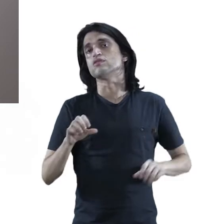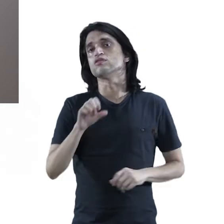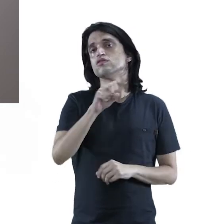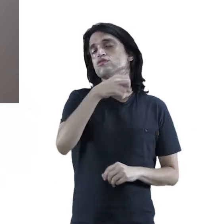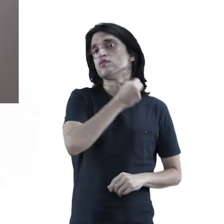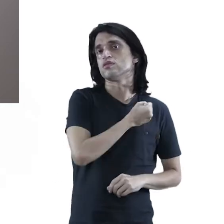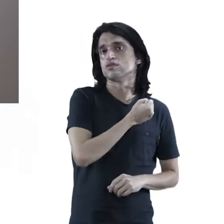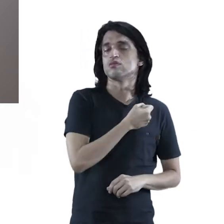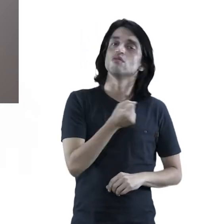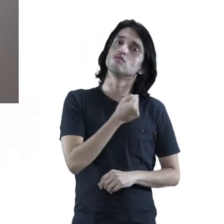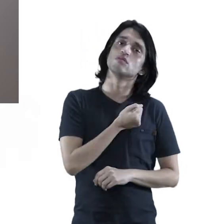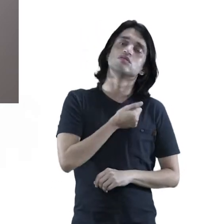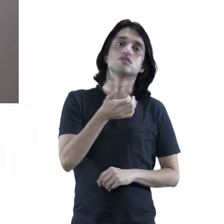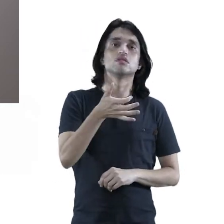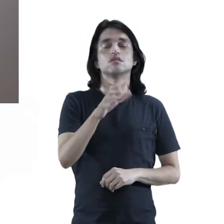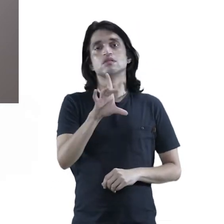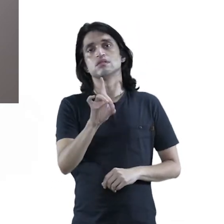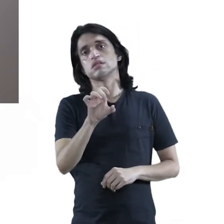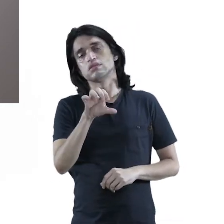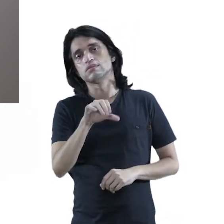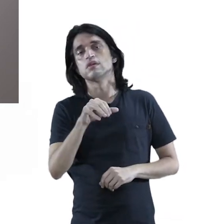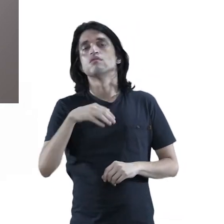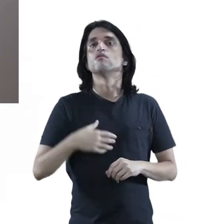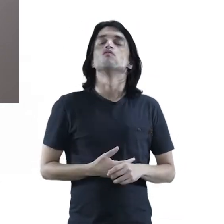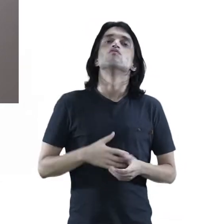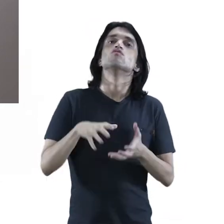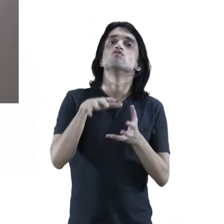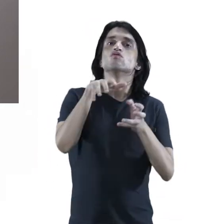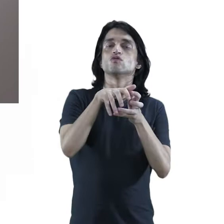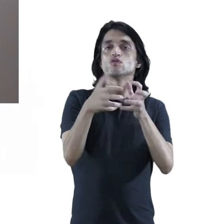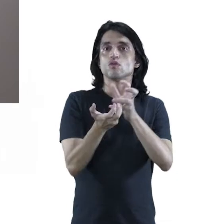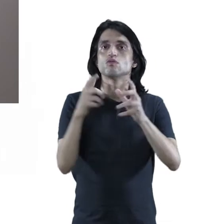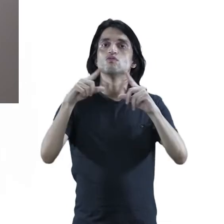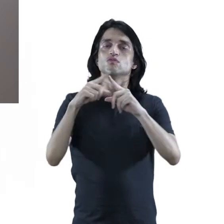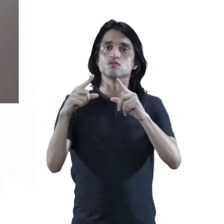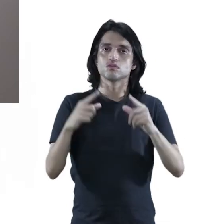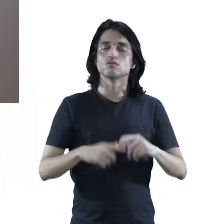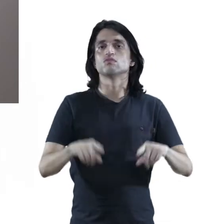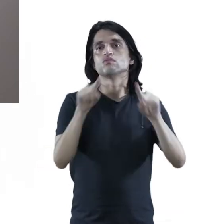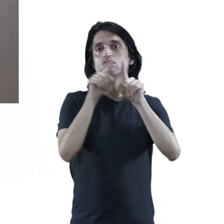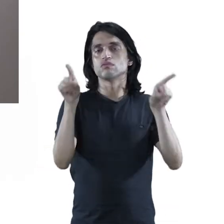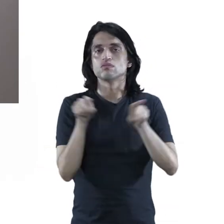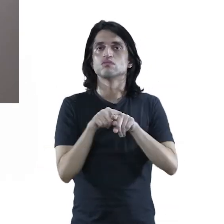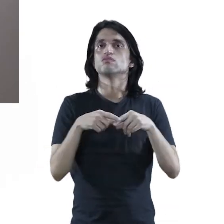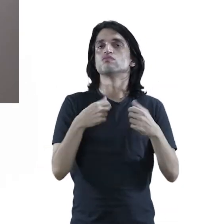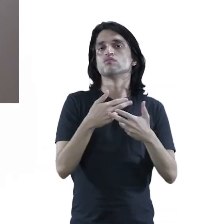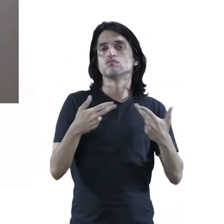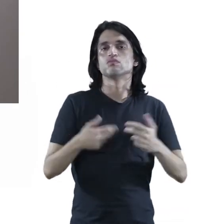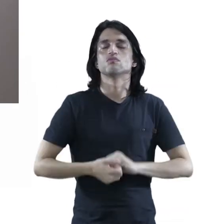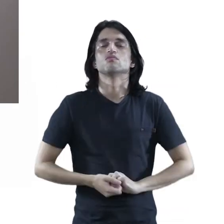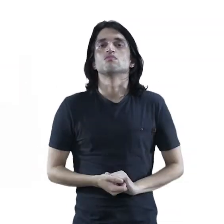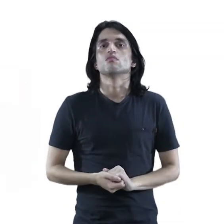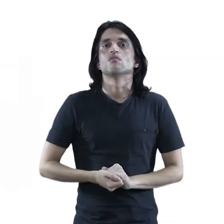sobre sistemas de numeração, números decimais, sólidos geométricos, polígonos, triângulos e